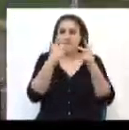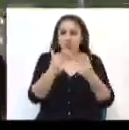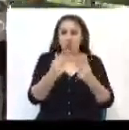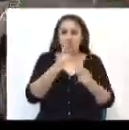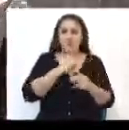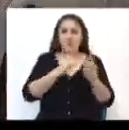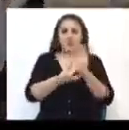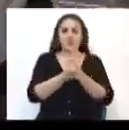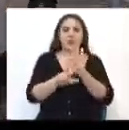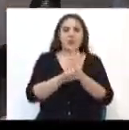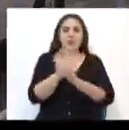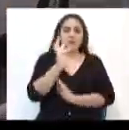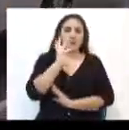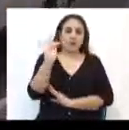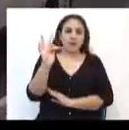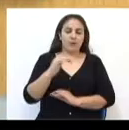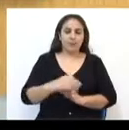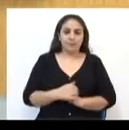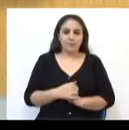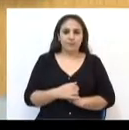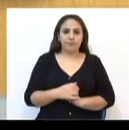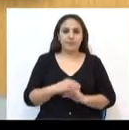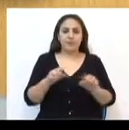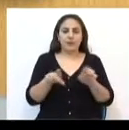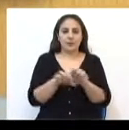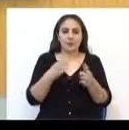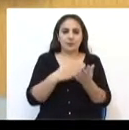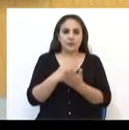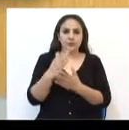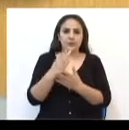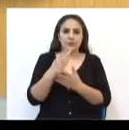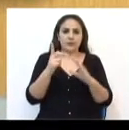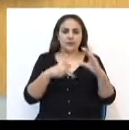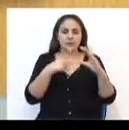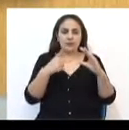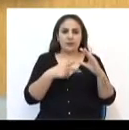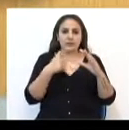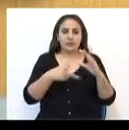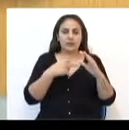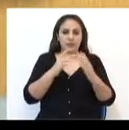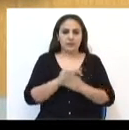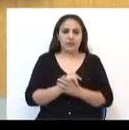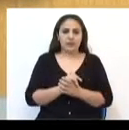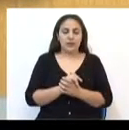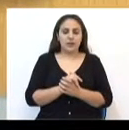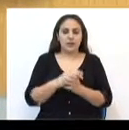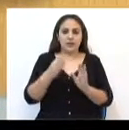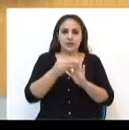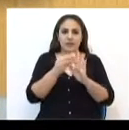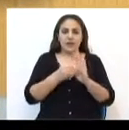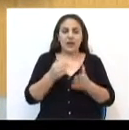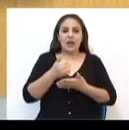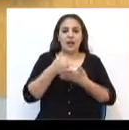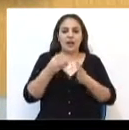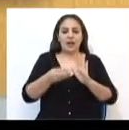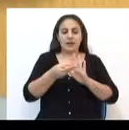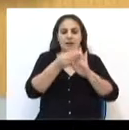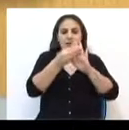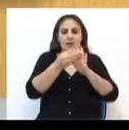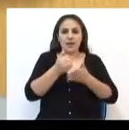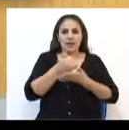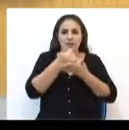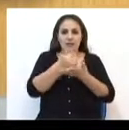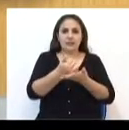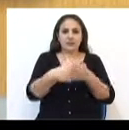como consta na legislação federal. Também passou pela Câmara de Vereadores a matéria que acrescenta algumas normas à